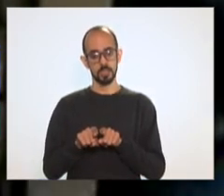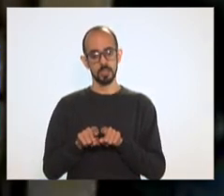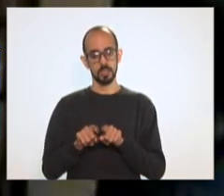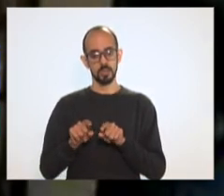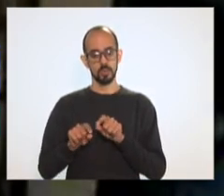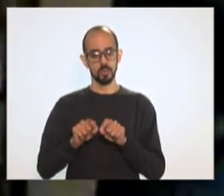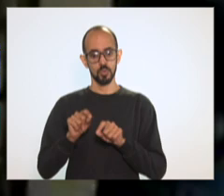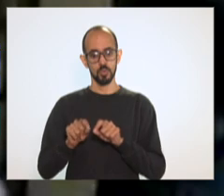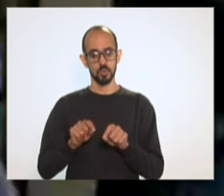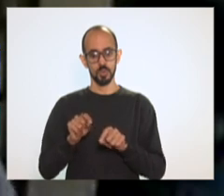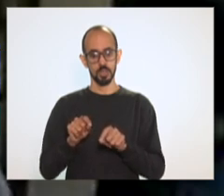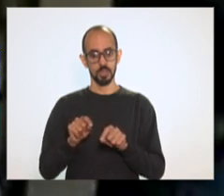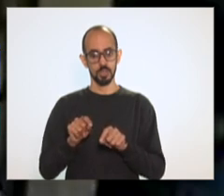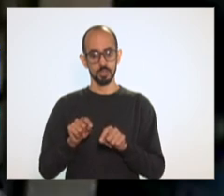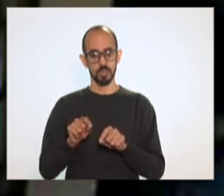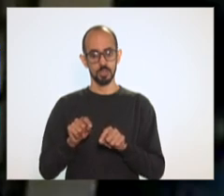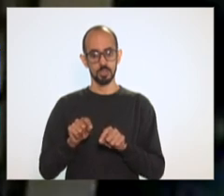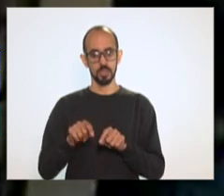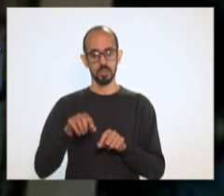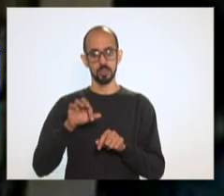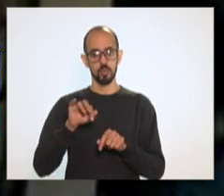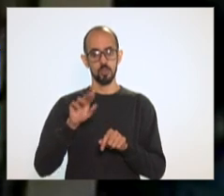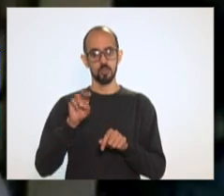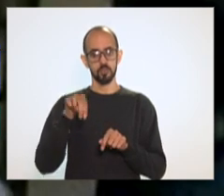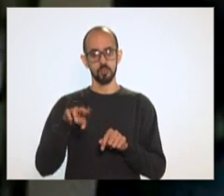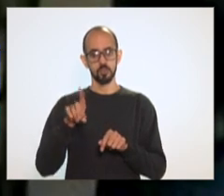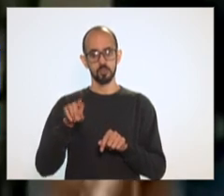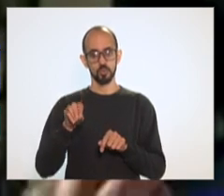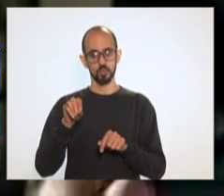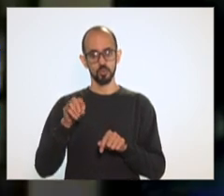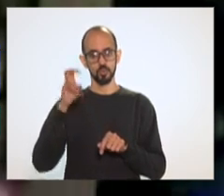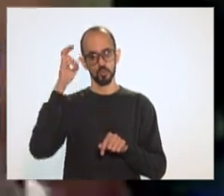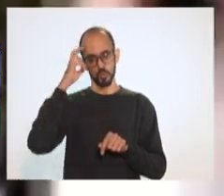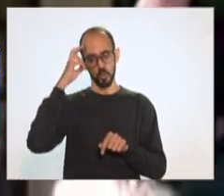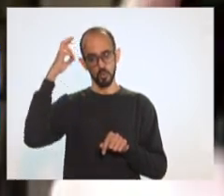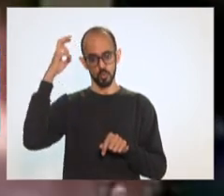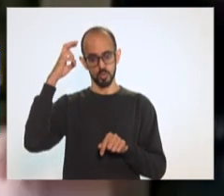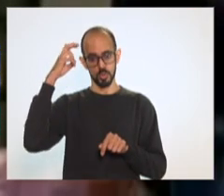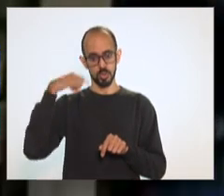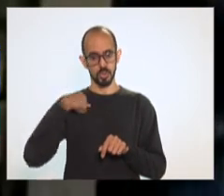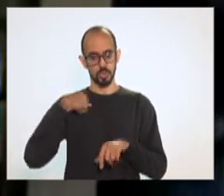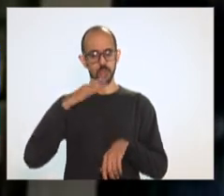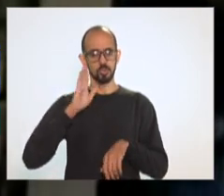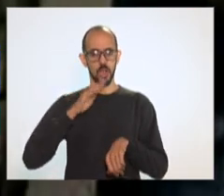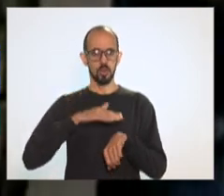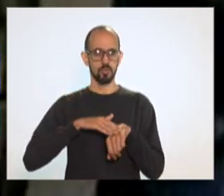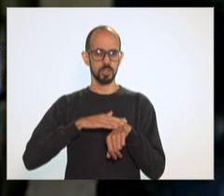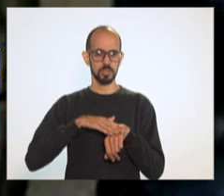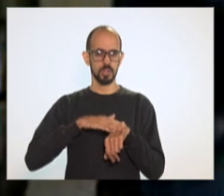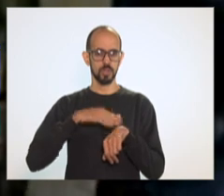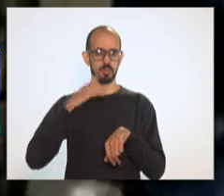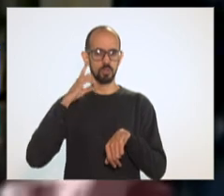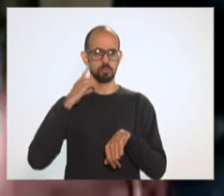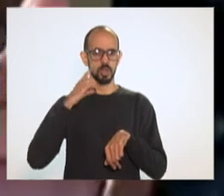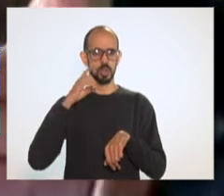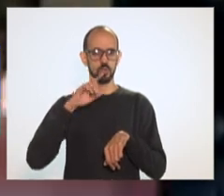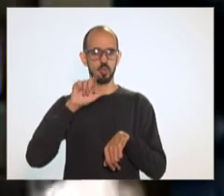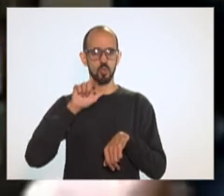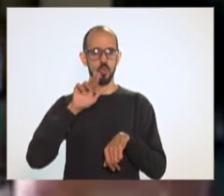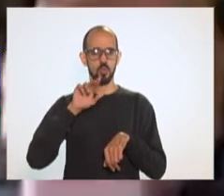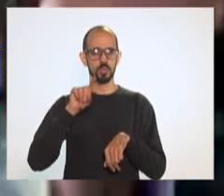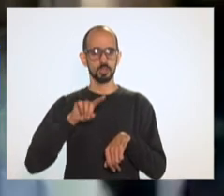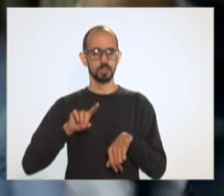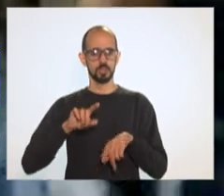orçamentária do fundo estadual de cultura eu inclusive conversei já com o deputado Luiz Paulo porque